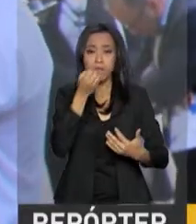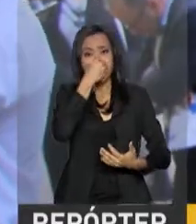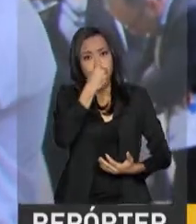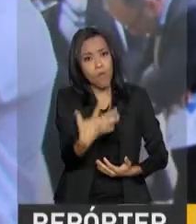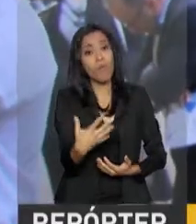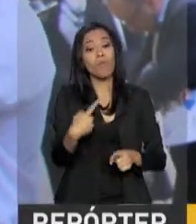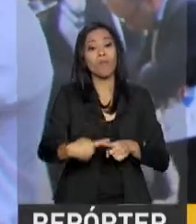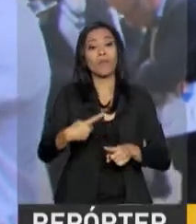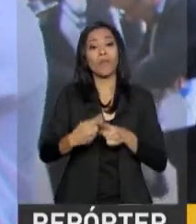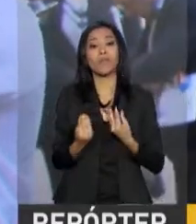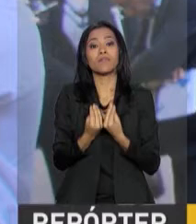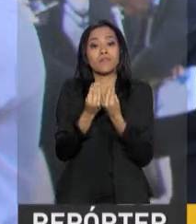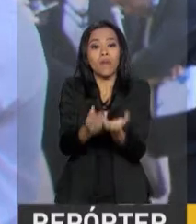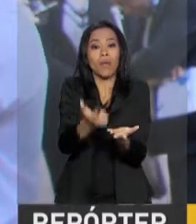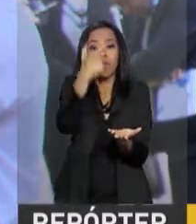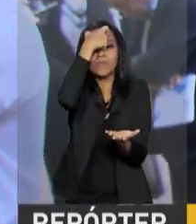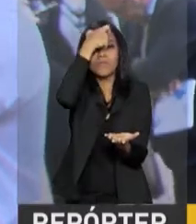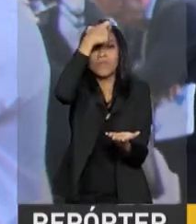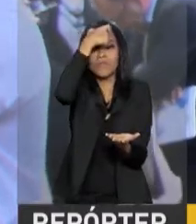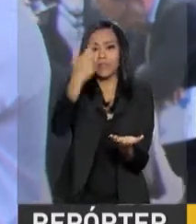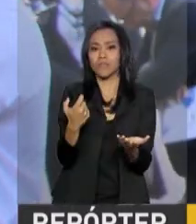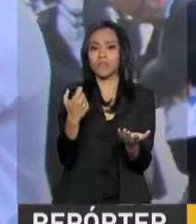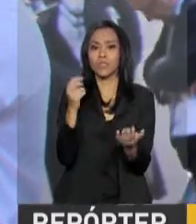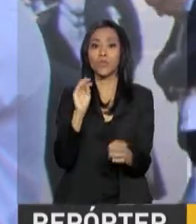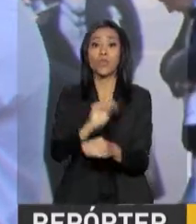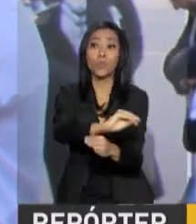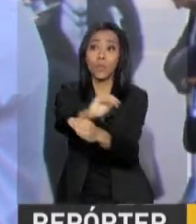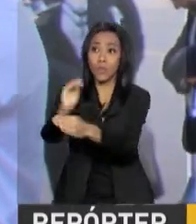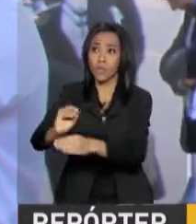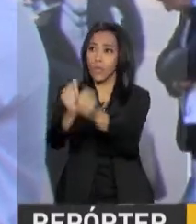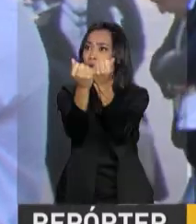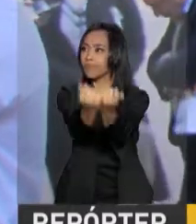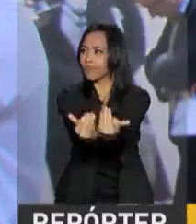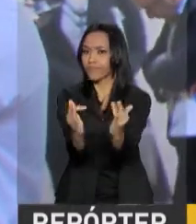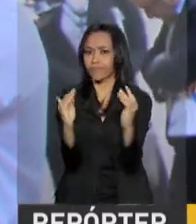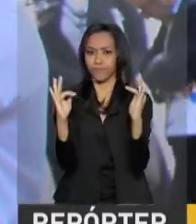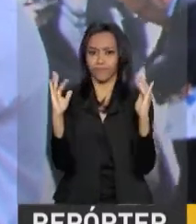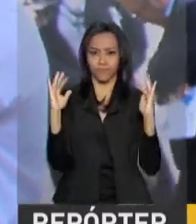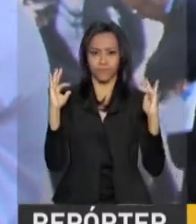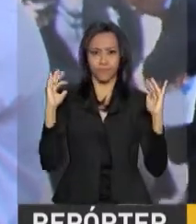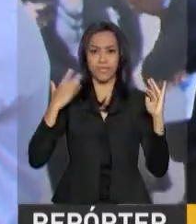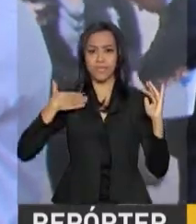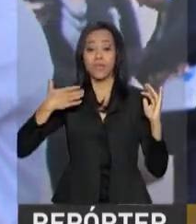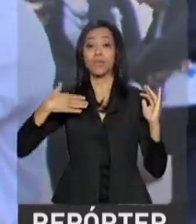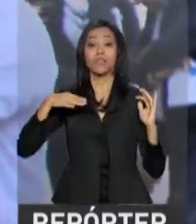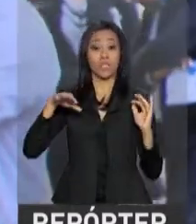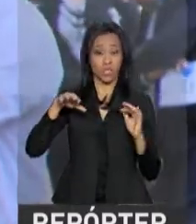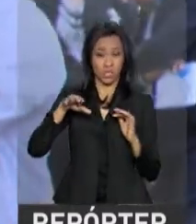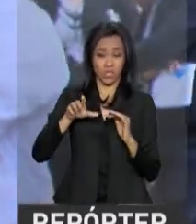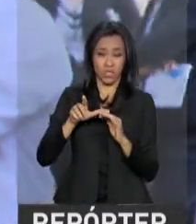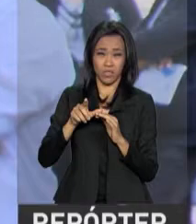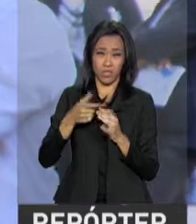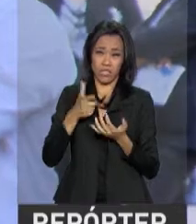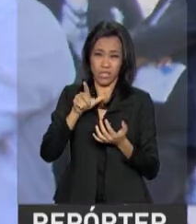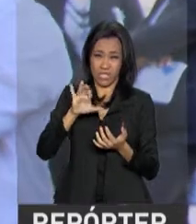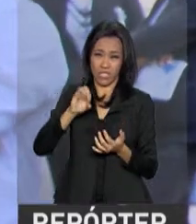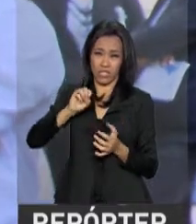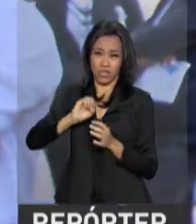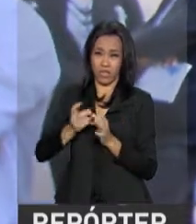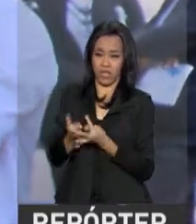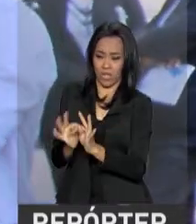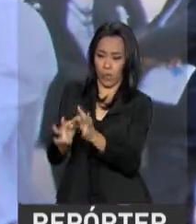consciência de meio ambiente de disposição de equipamentos eletrônicos ao mesmo tempo é um reaproveitamento